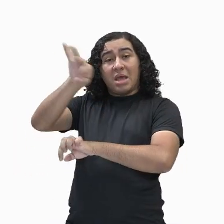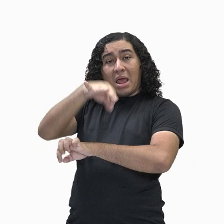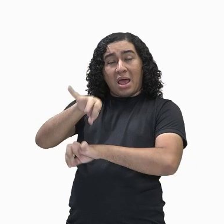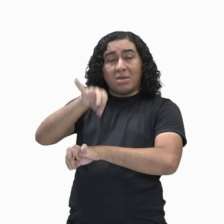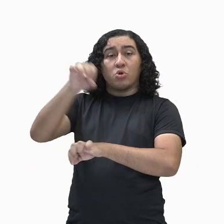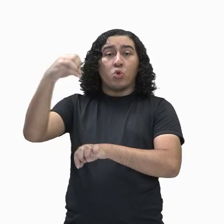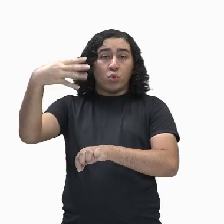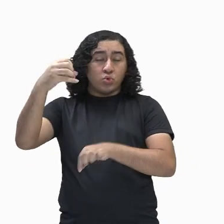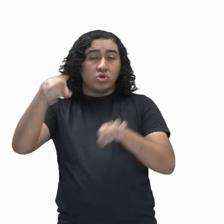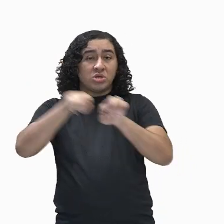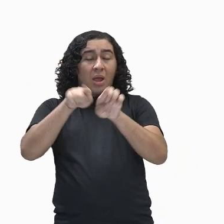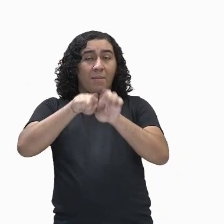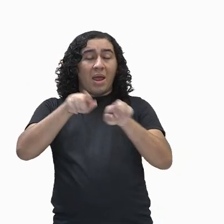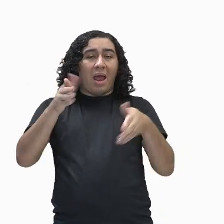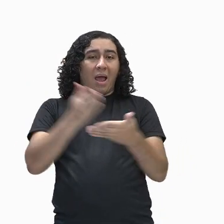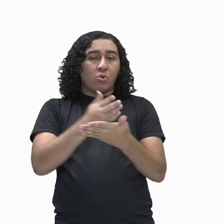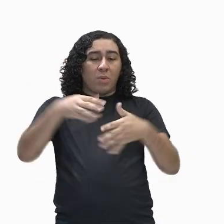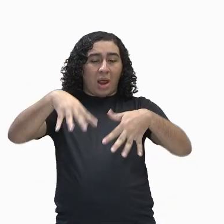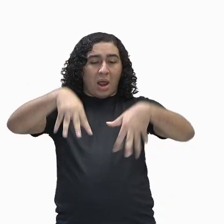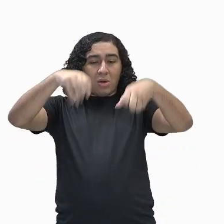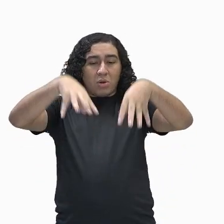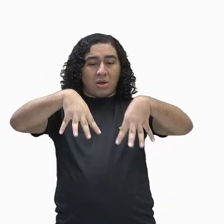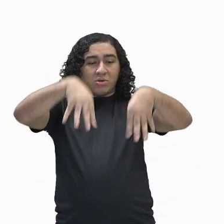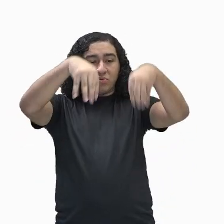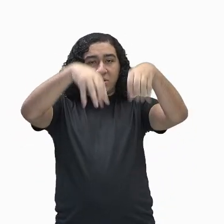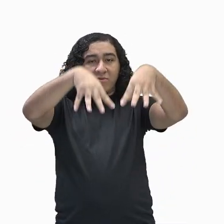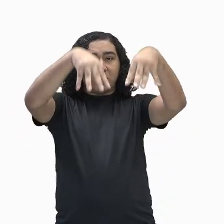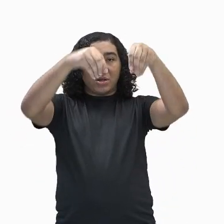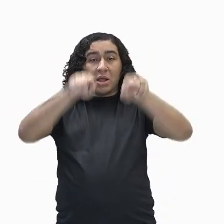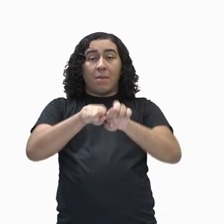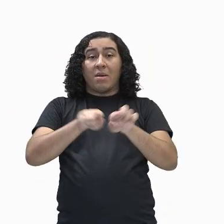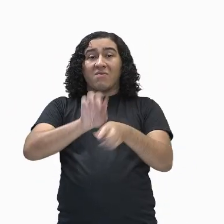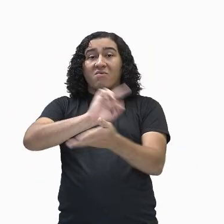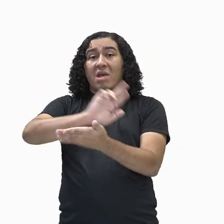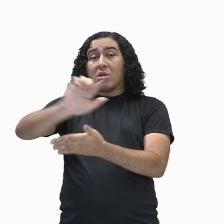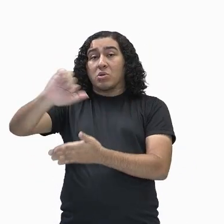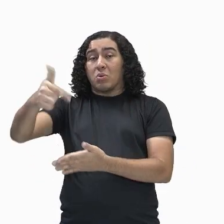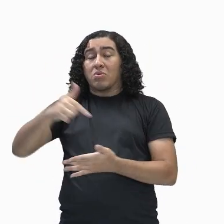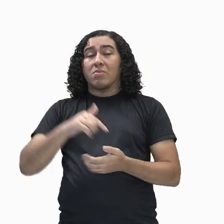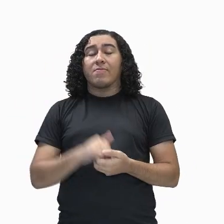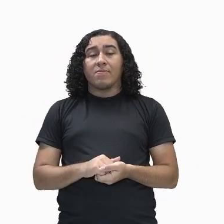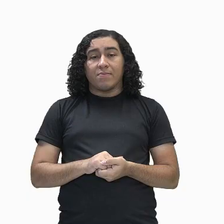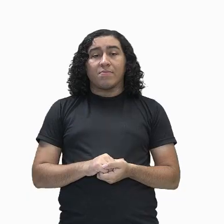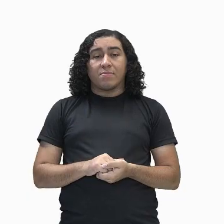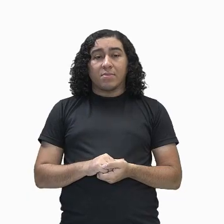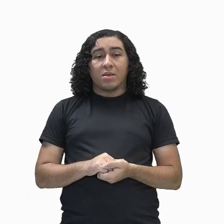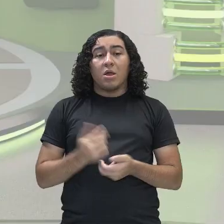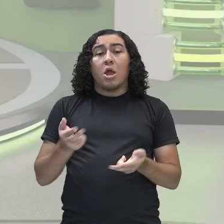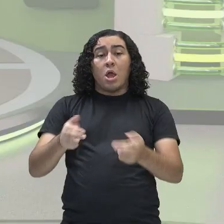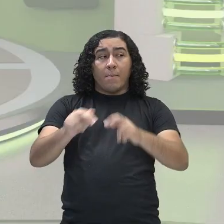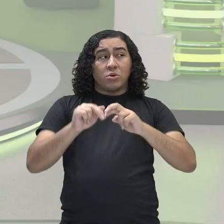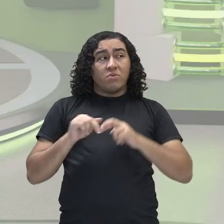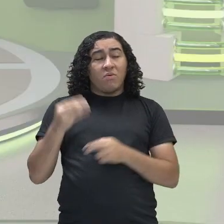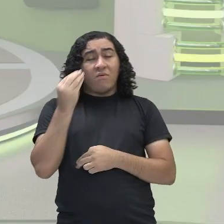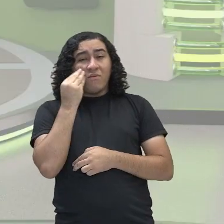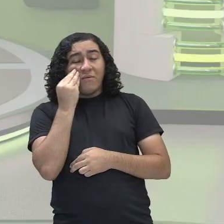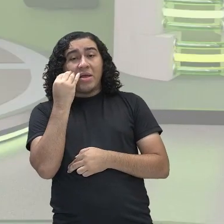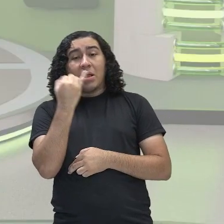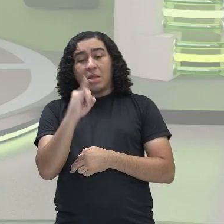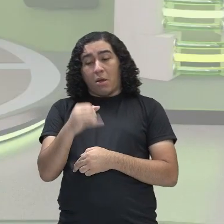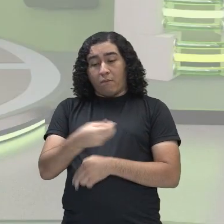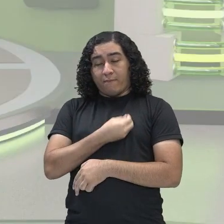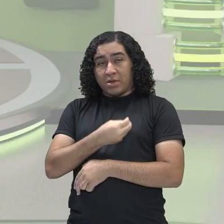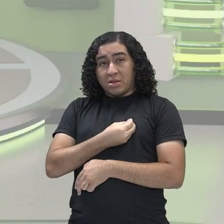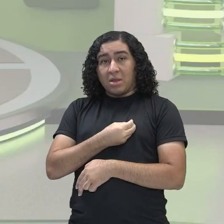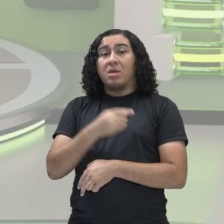de águas-vivas, entre outros seres. Então é possível que a gente observe, né, nos seres vivos